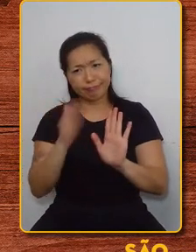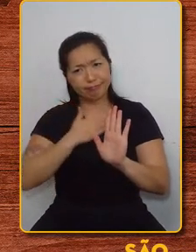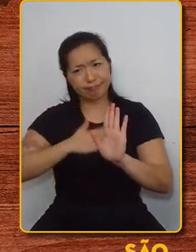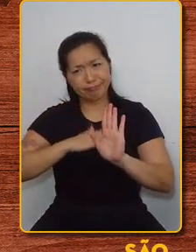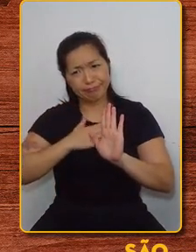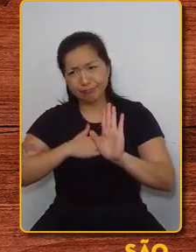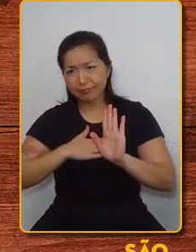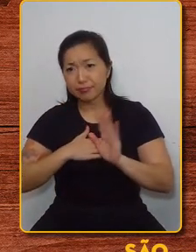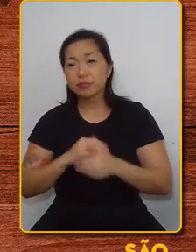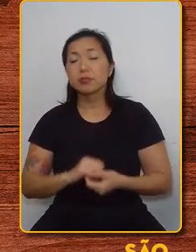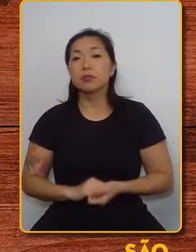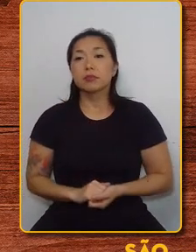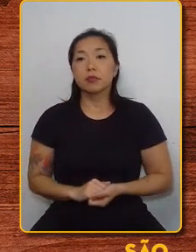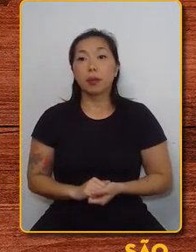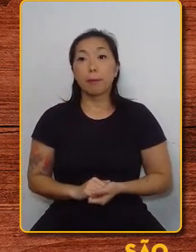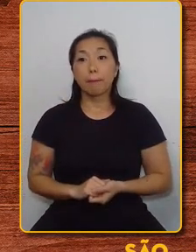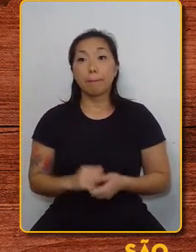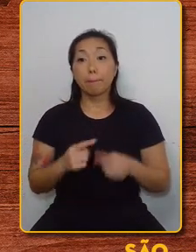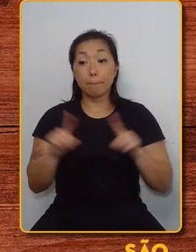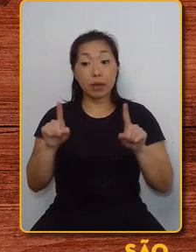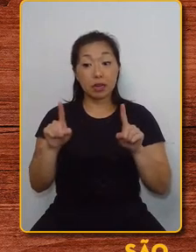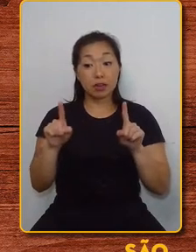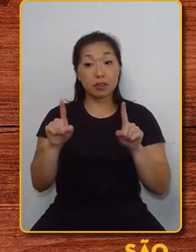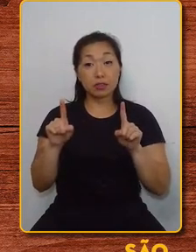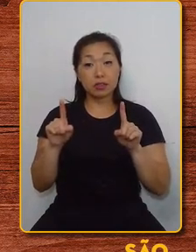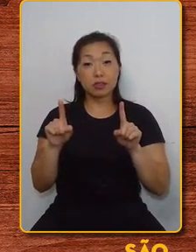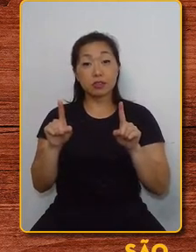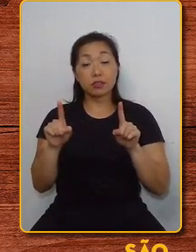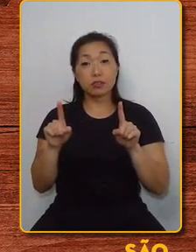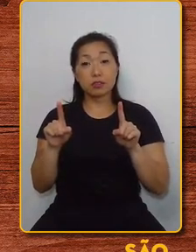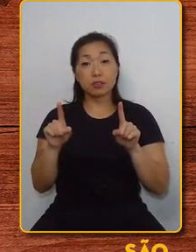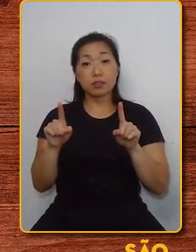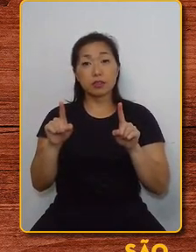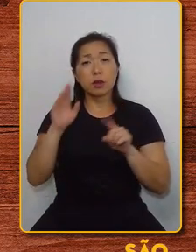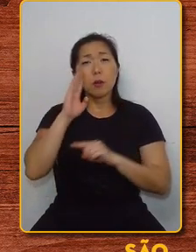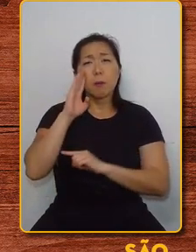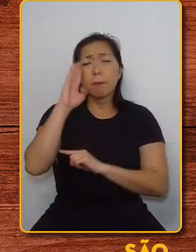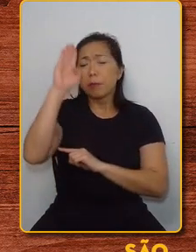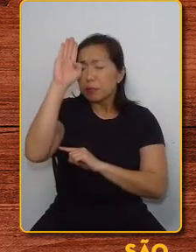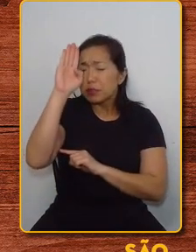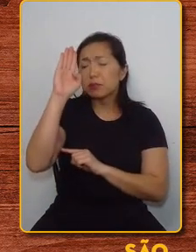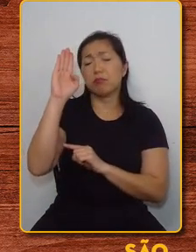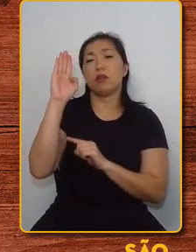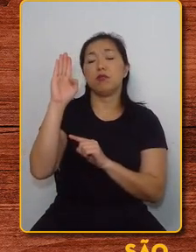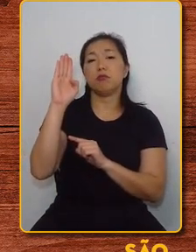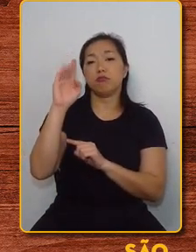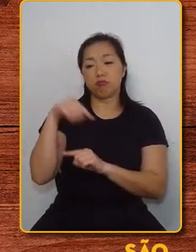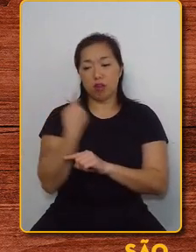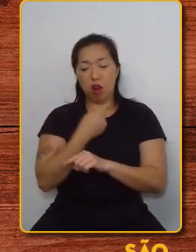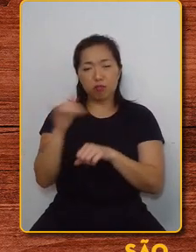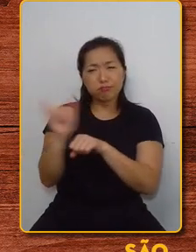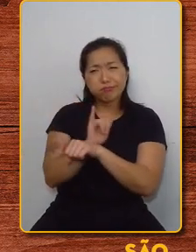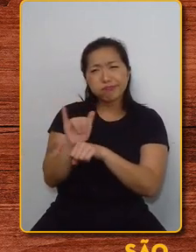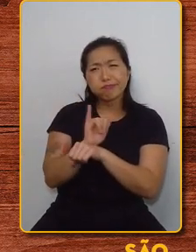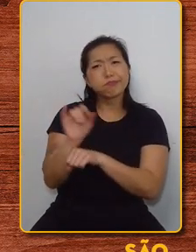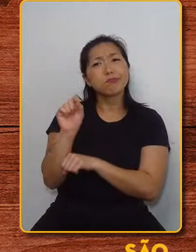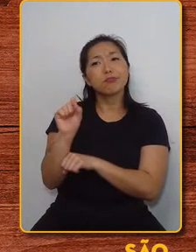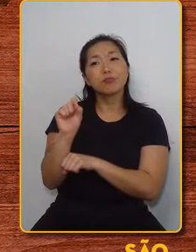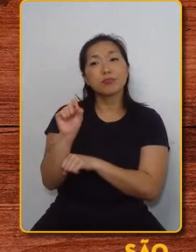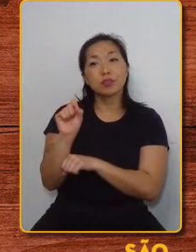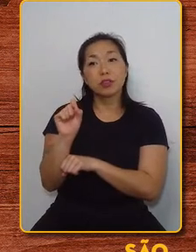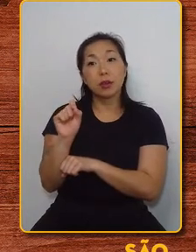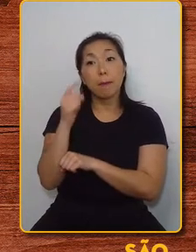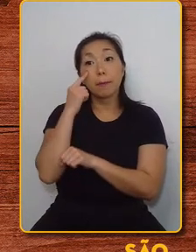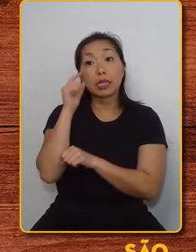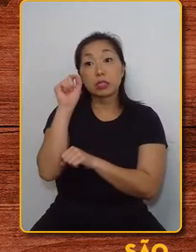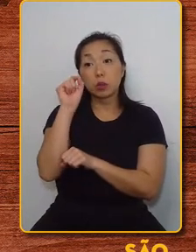que o centro da nossa tática, como diria antigamente, da estratégia, é recolocar o tema da reforma agrária na